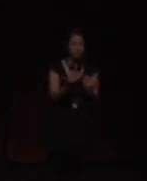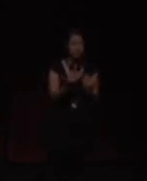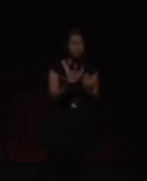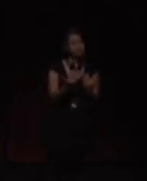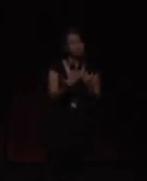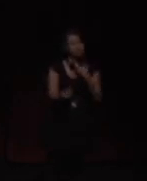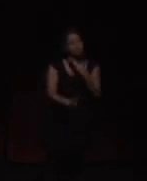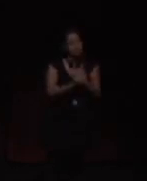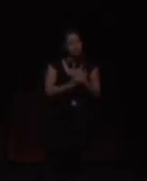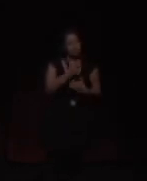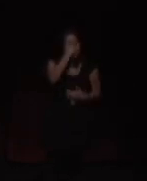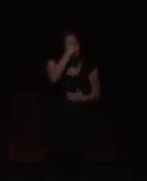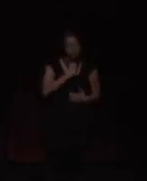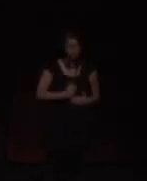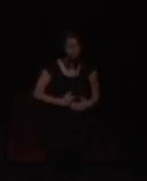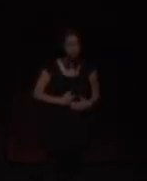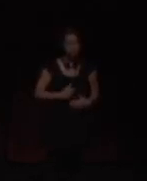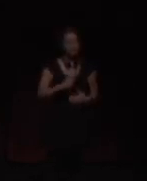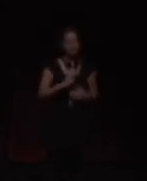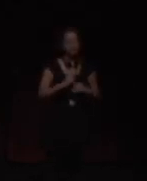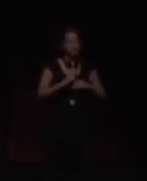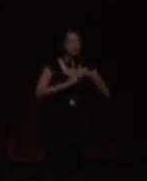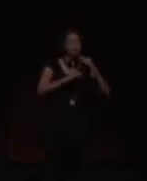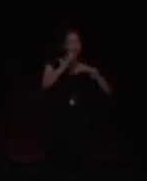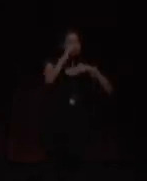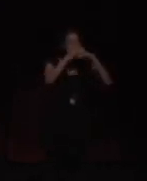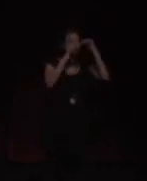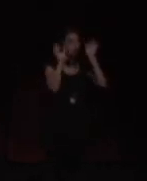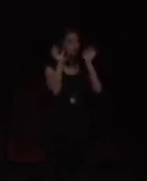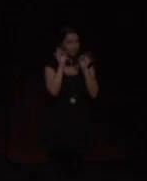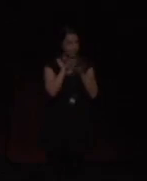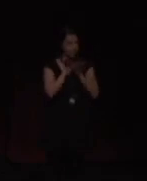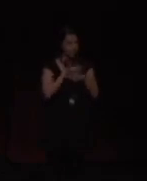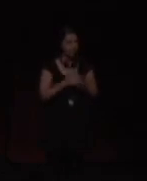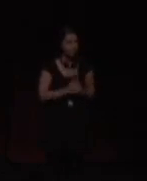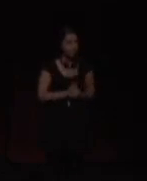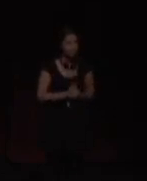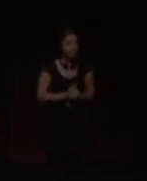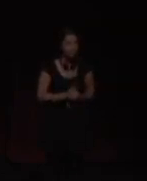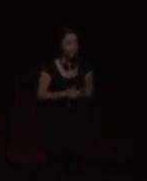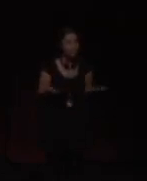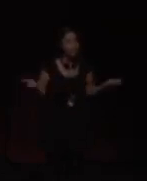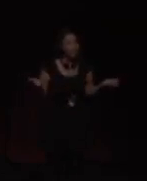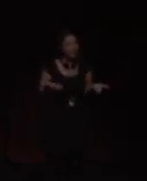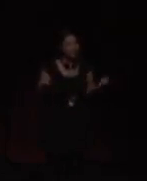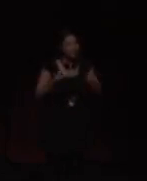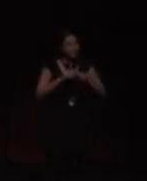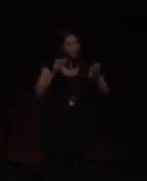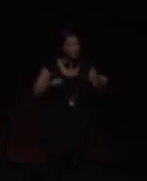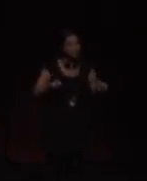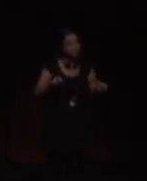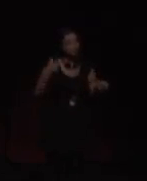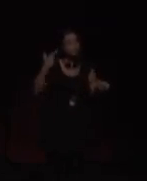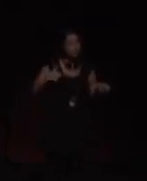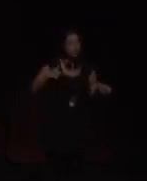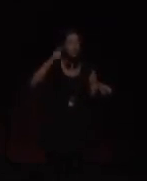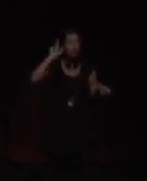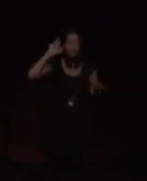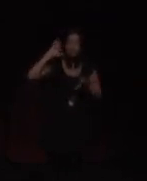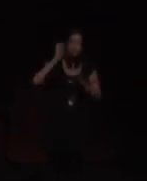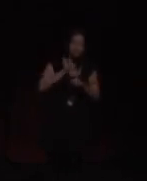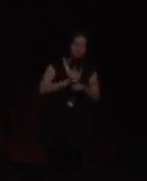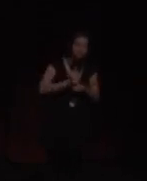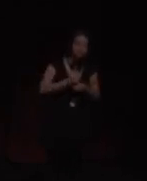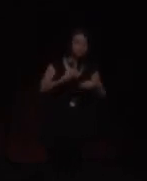eu. Nesta mesa, vamos recuperar um pouco esses fios e tentar pensar de modo mais abstrato